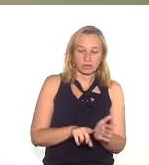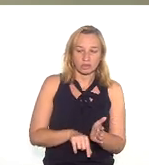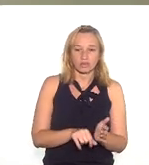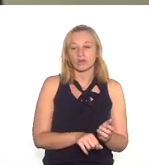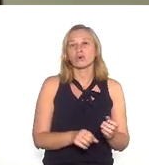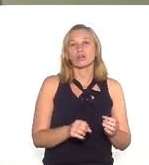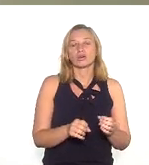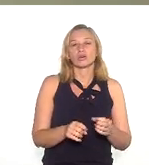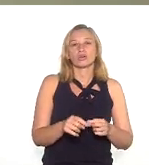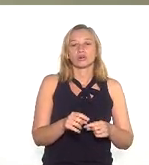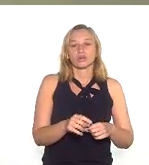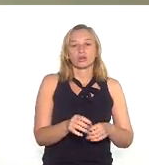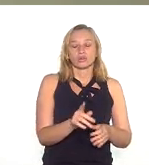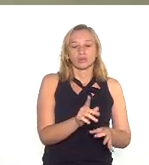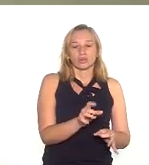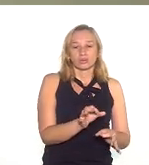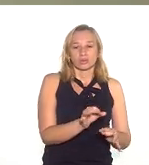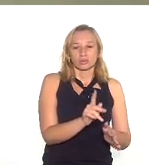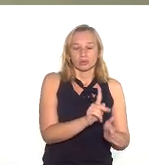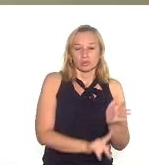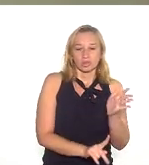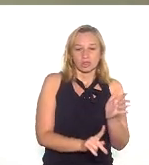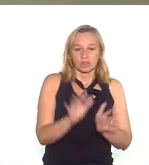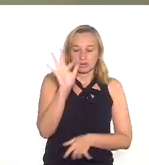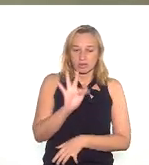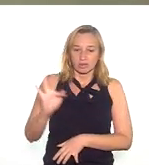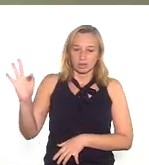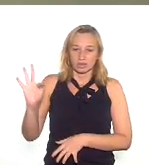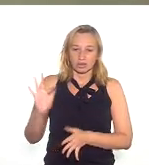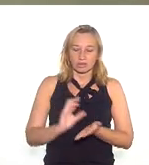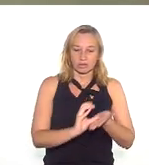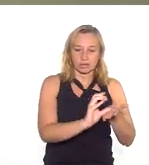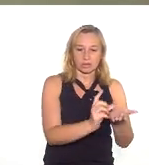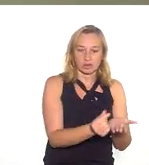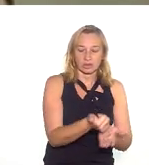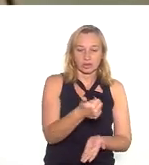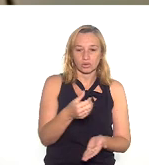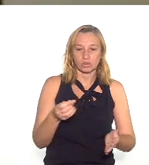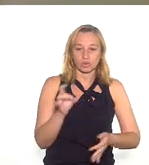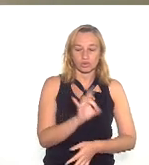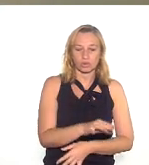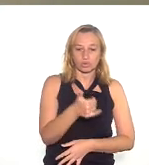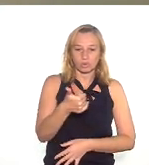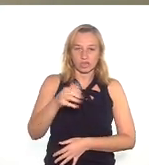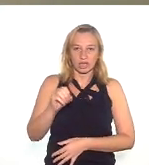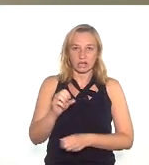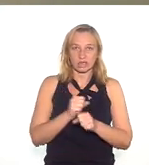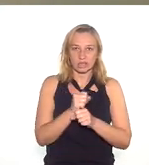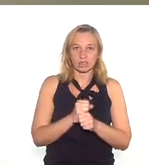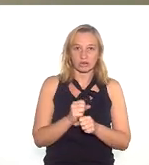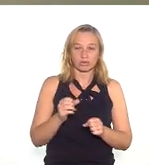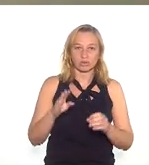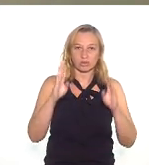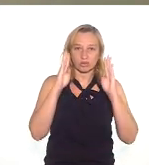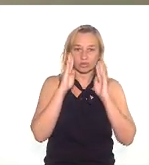da federação foram beneficiados nos últimos 10 anos. Então, são os dois grandes